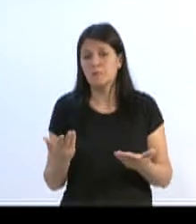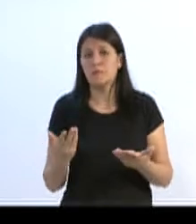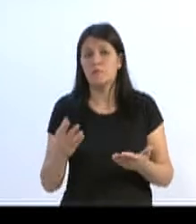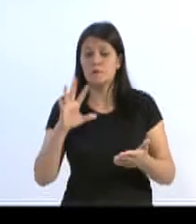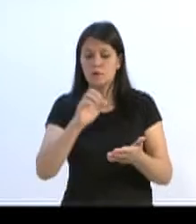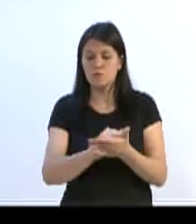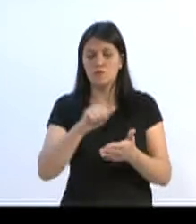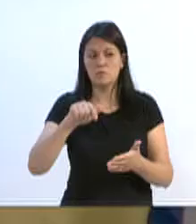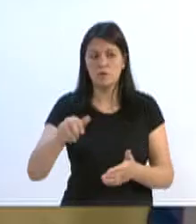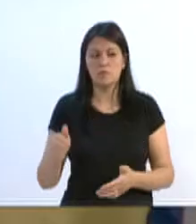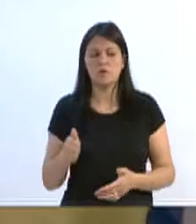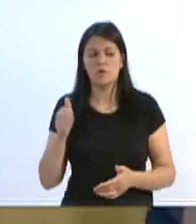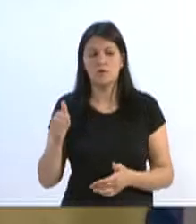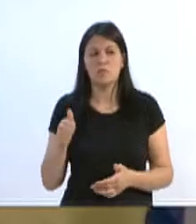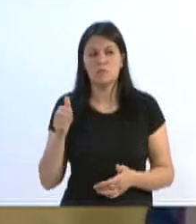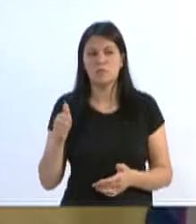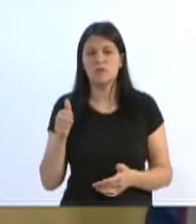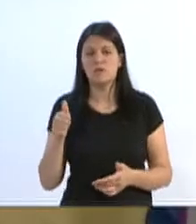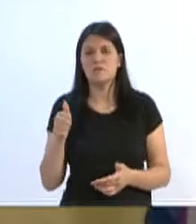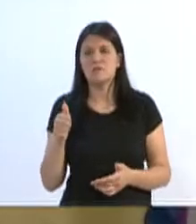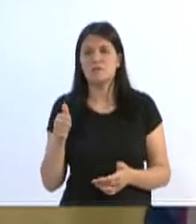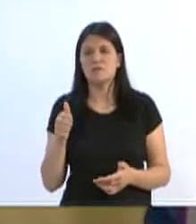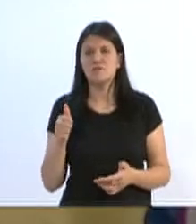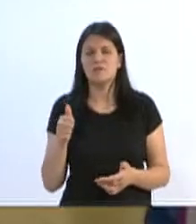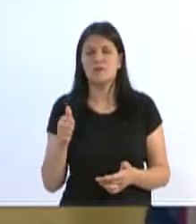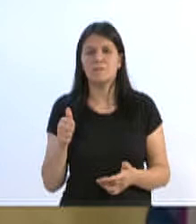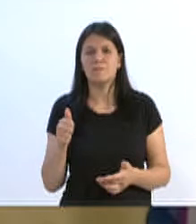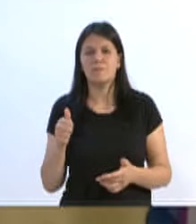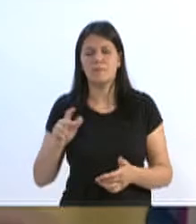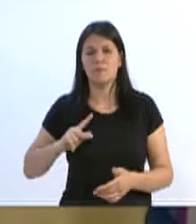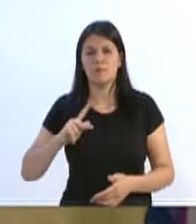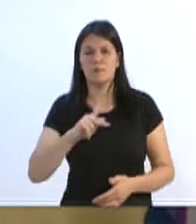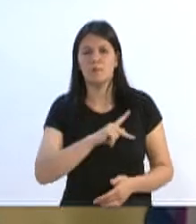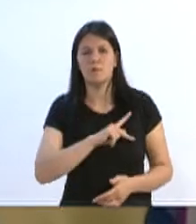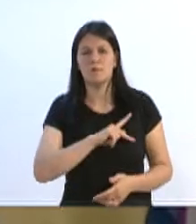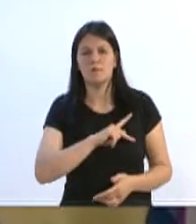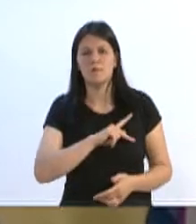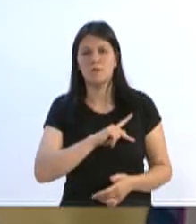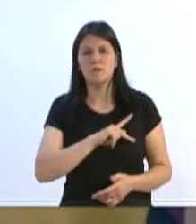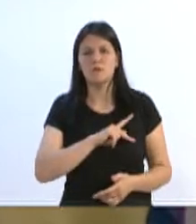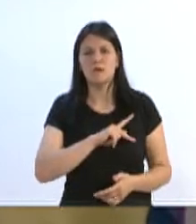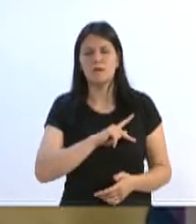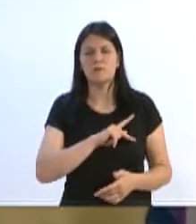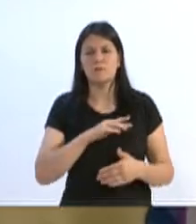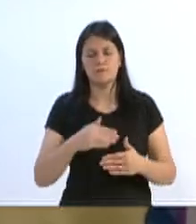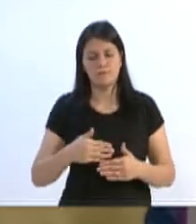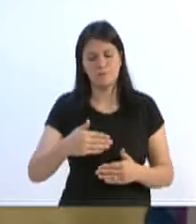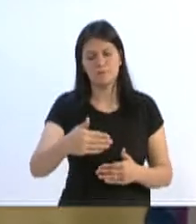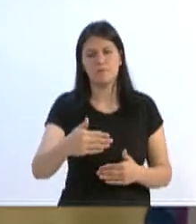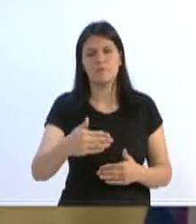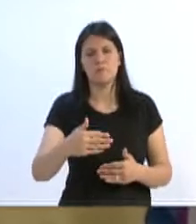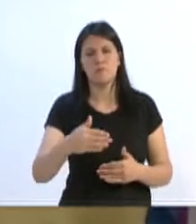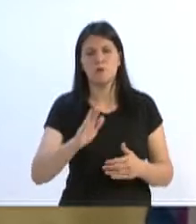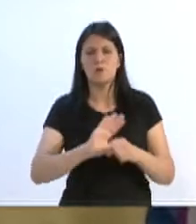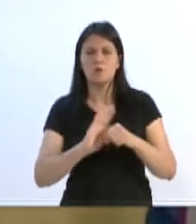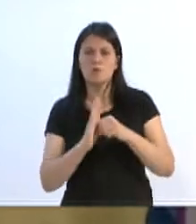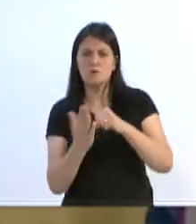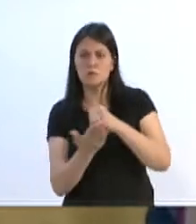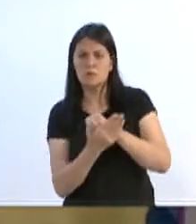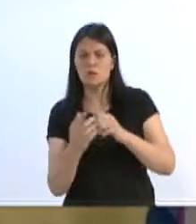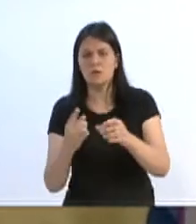resiste como positivo enfim a solução por parte do poder público e essa idéia vamos seguir trabalhando por todos os bairros da nossa